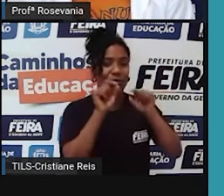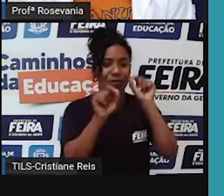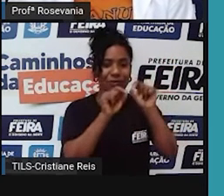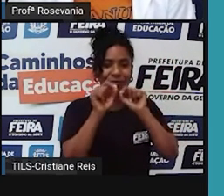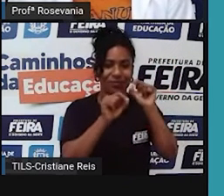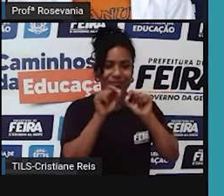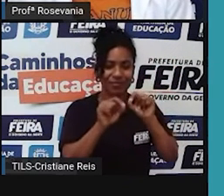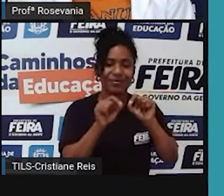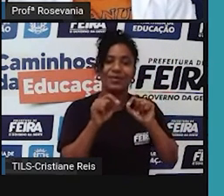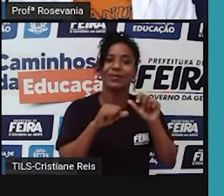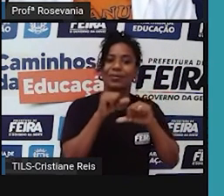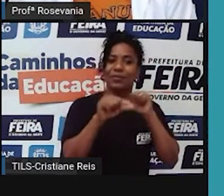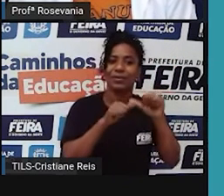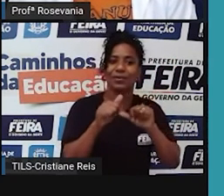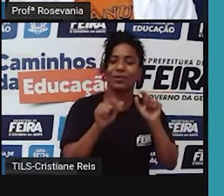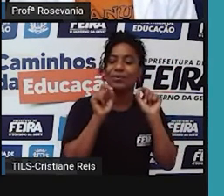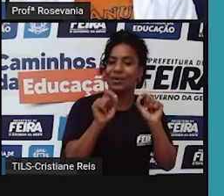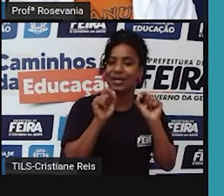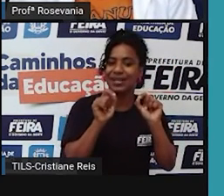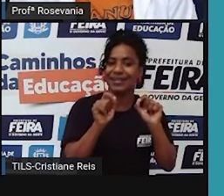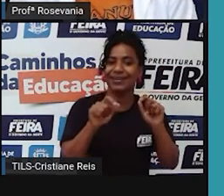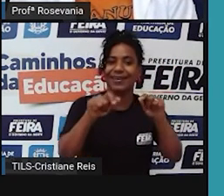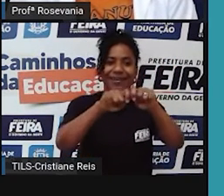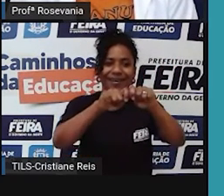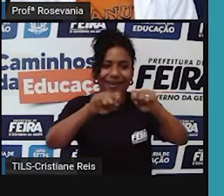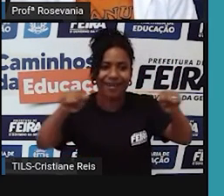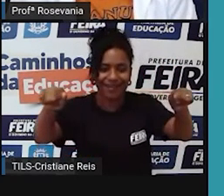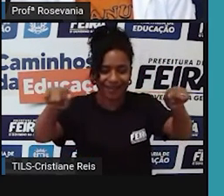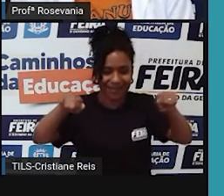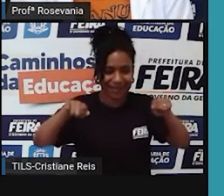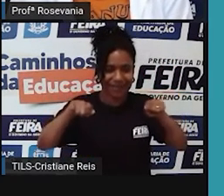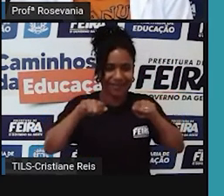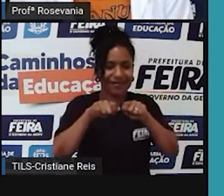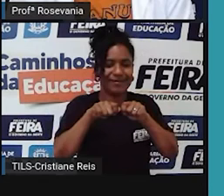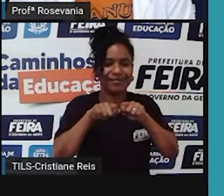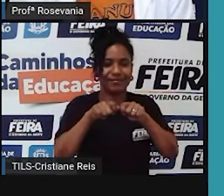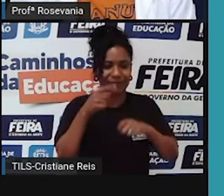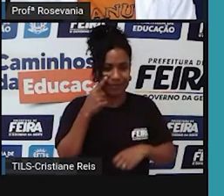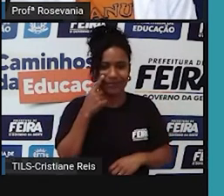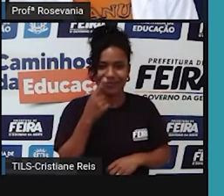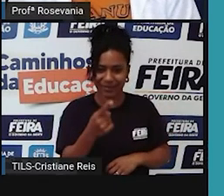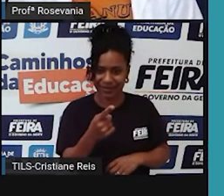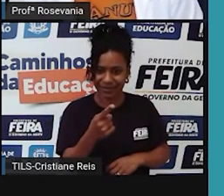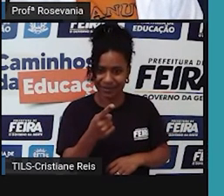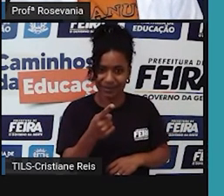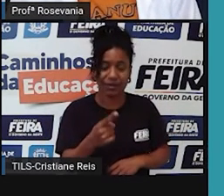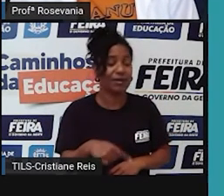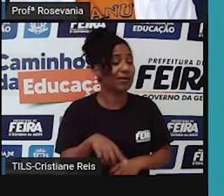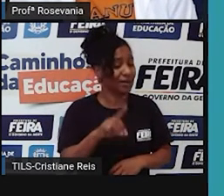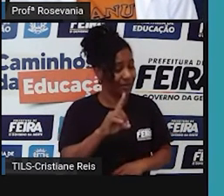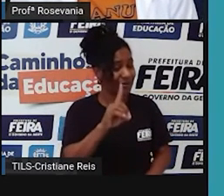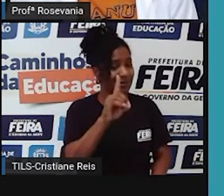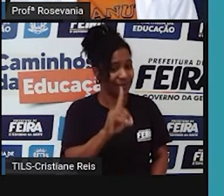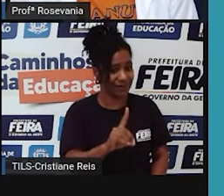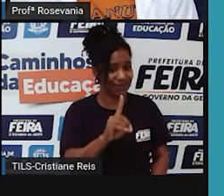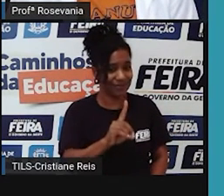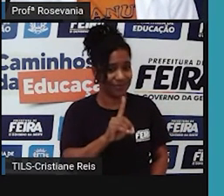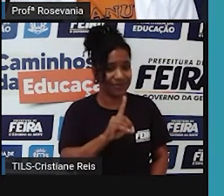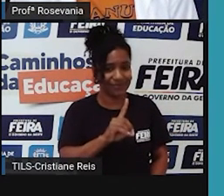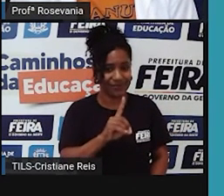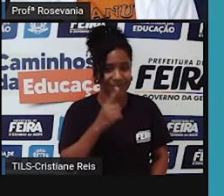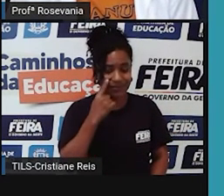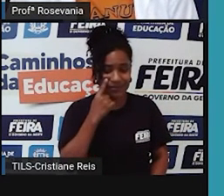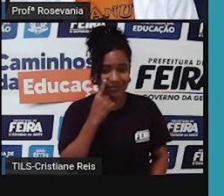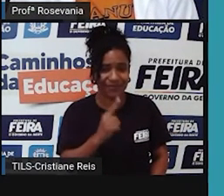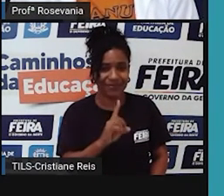Mudou exatamente, né, a área, o denominador. Eu tenho aqui, né, esse denominador aqui